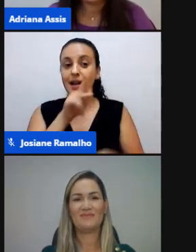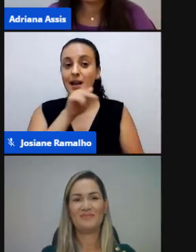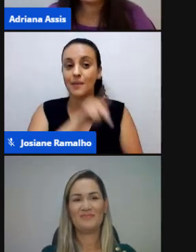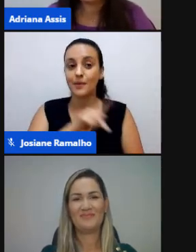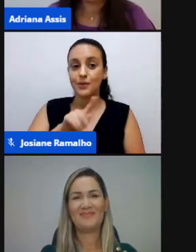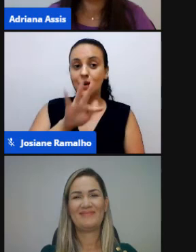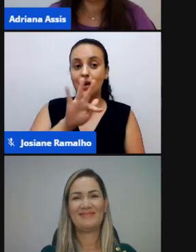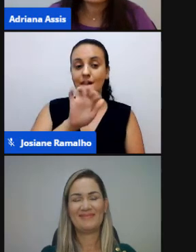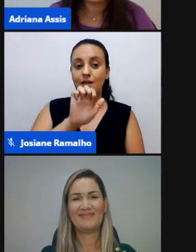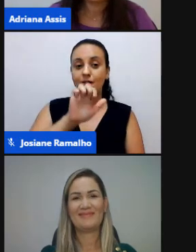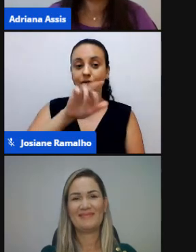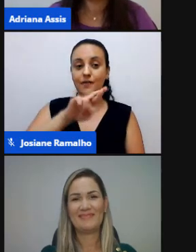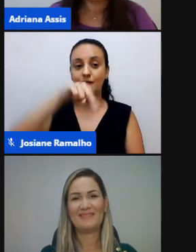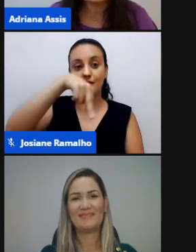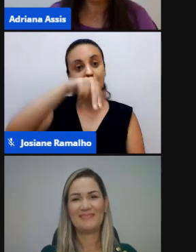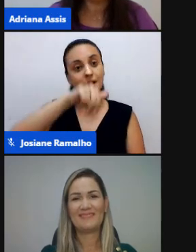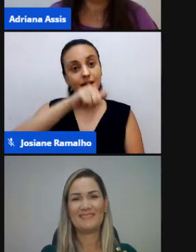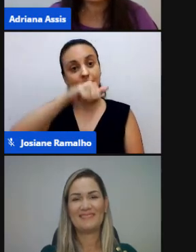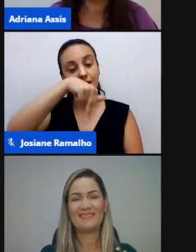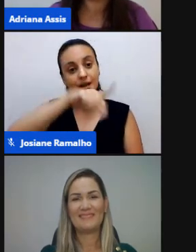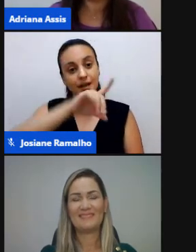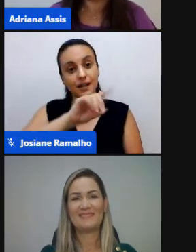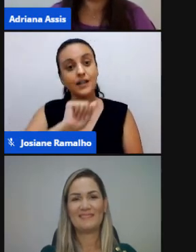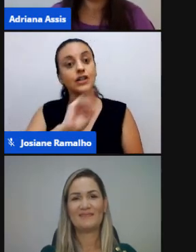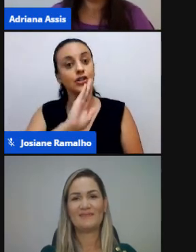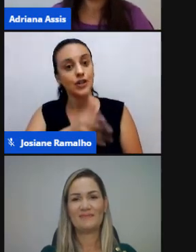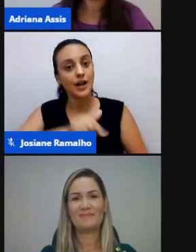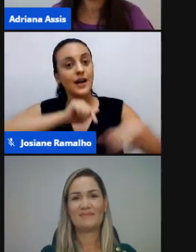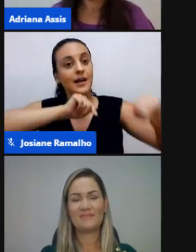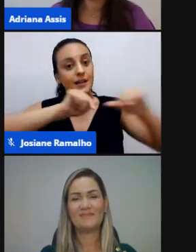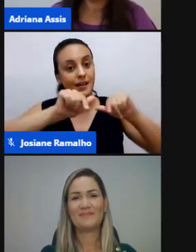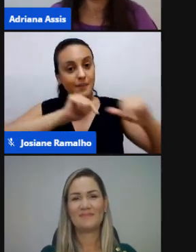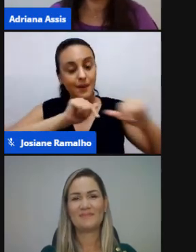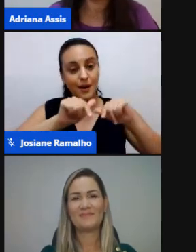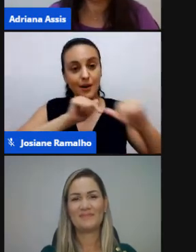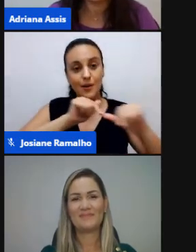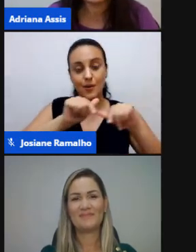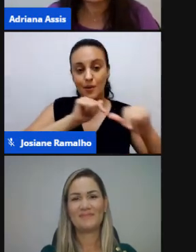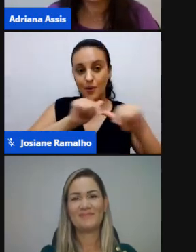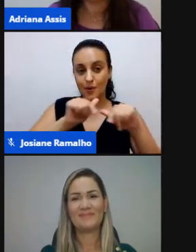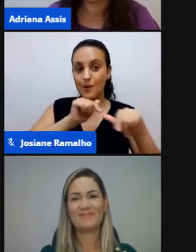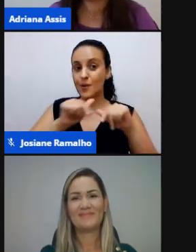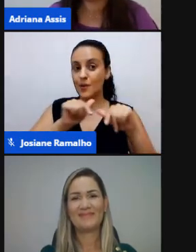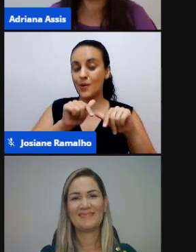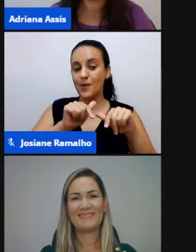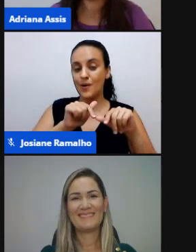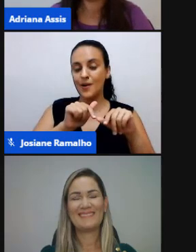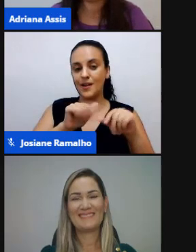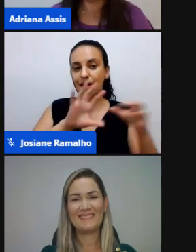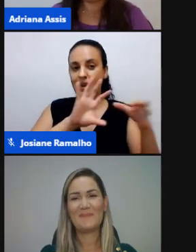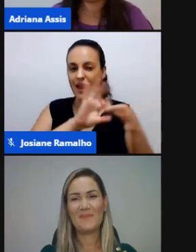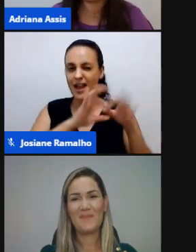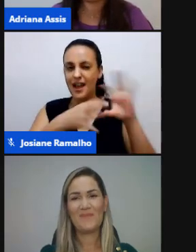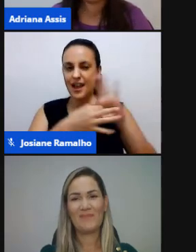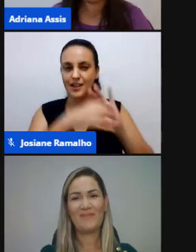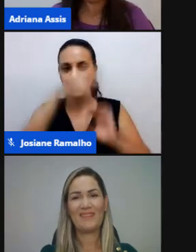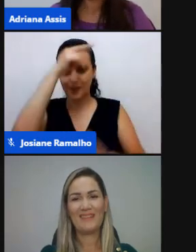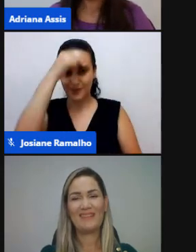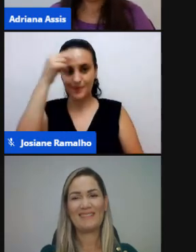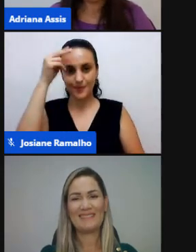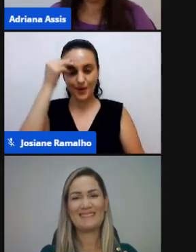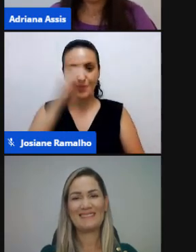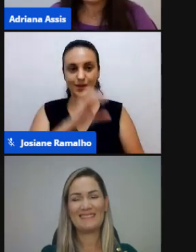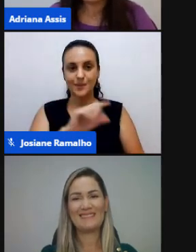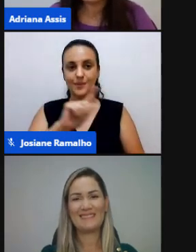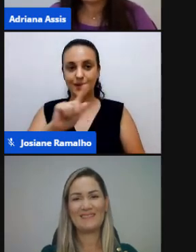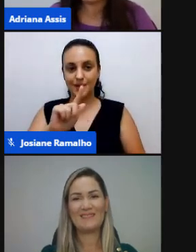do quadro de professores de língua inglesa da nossa rede municipal de Campo Grande, não é mesmo, professora Fernanda?